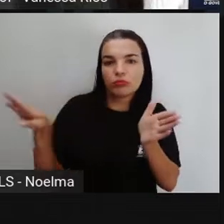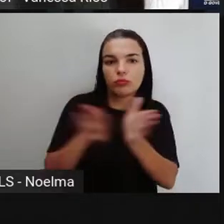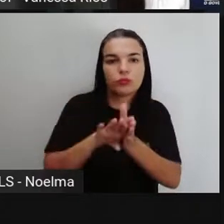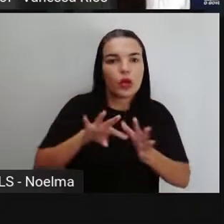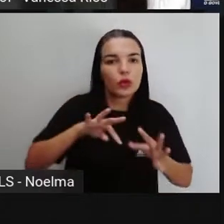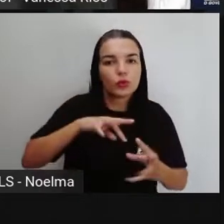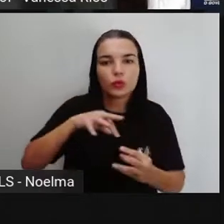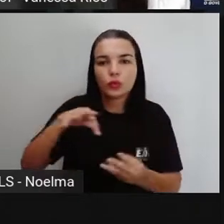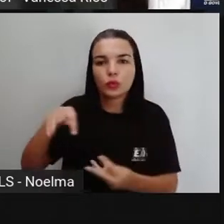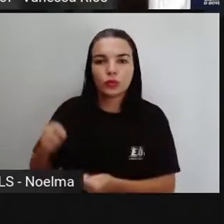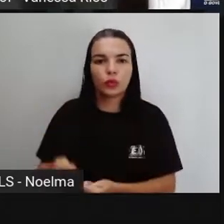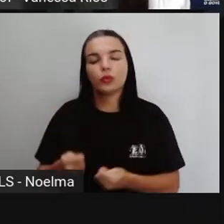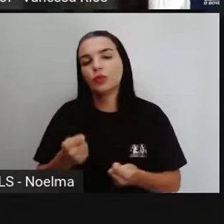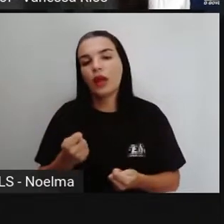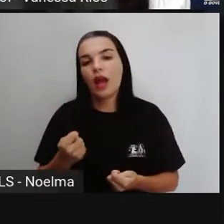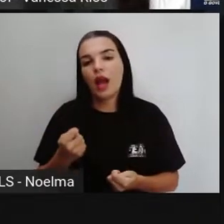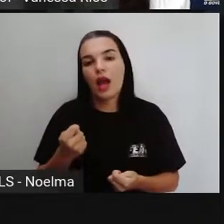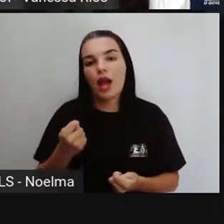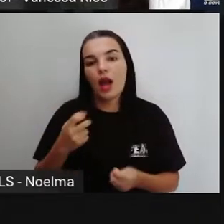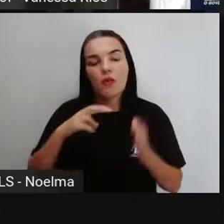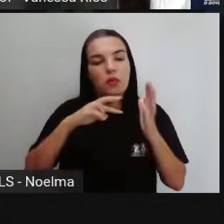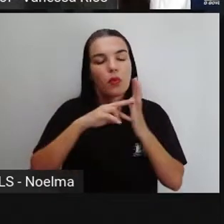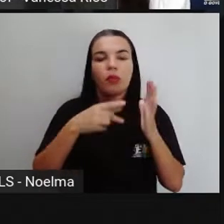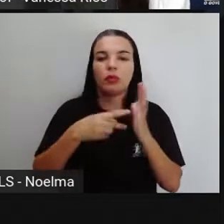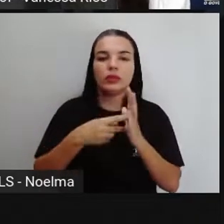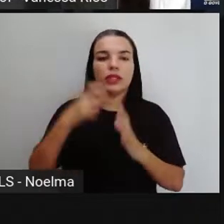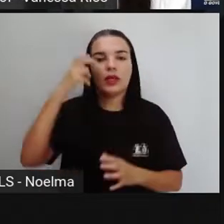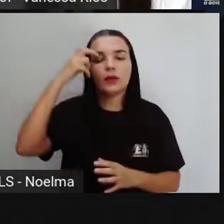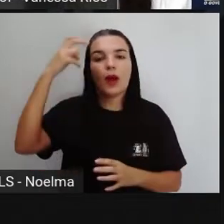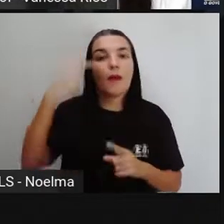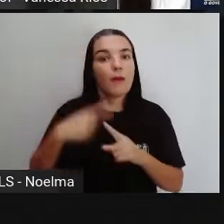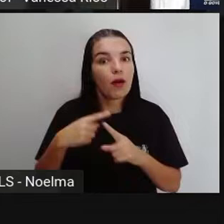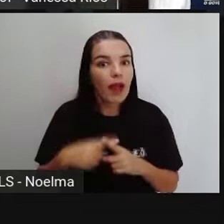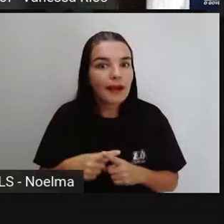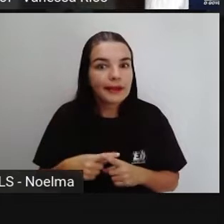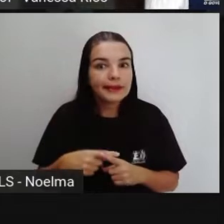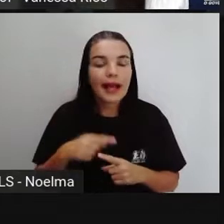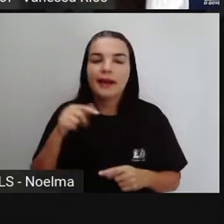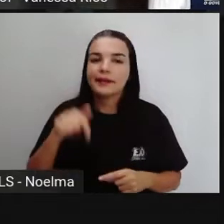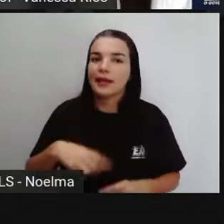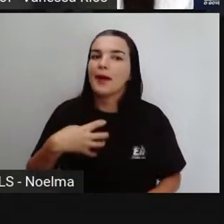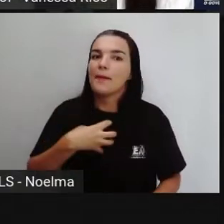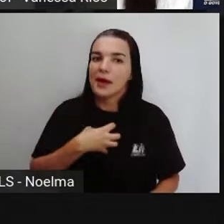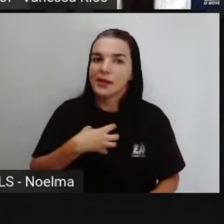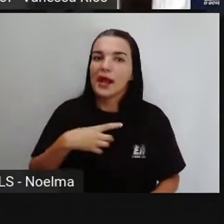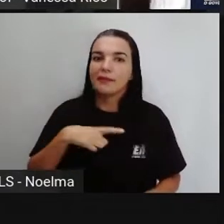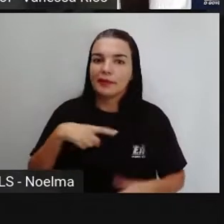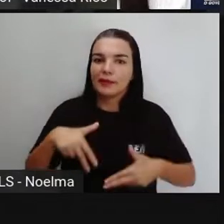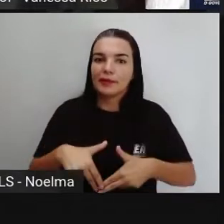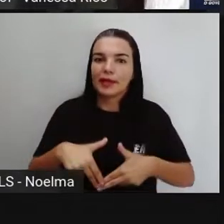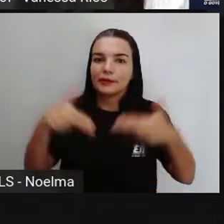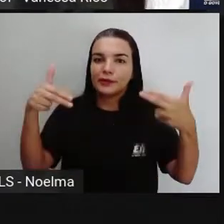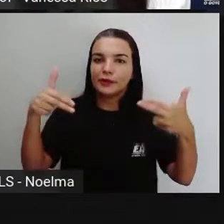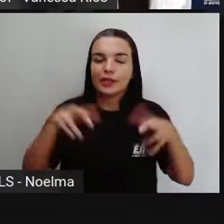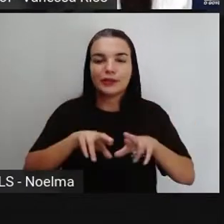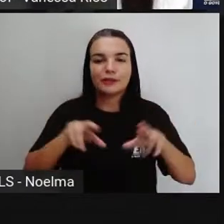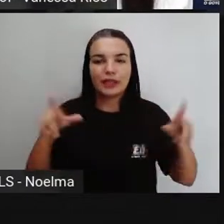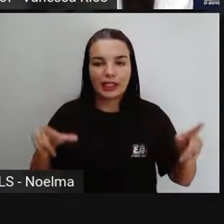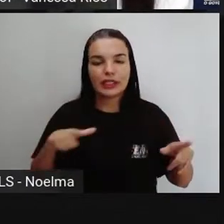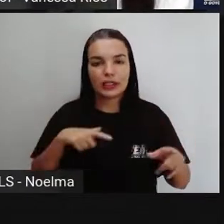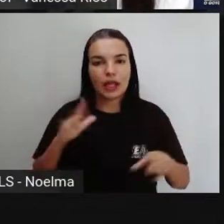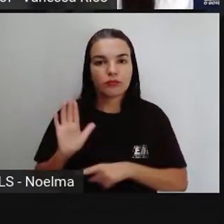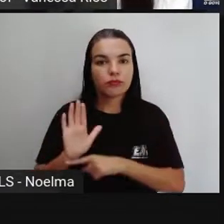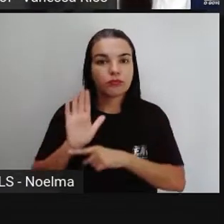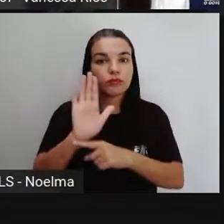conceito cultural, porque a Bahia é formada aí por etnias diferentes e que deram